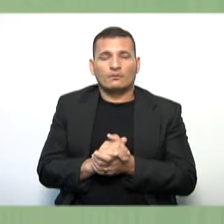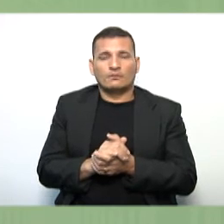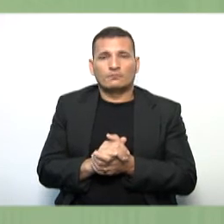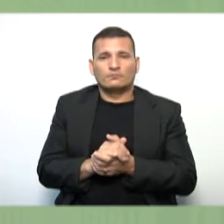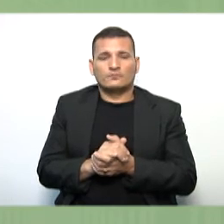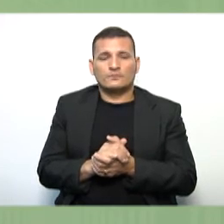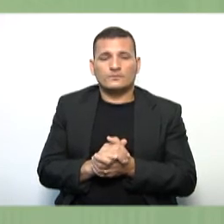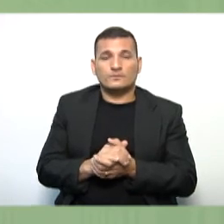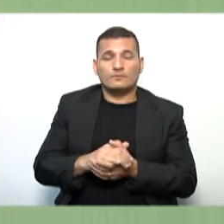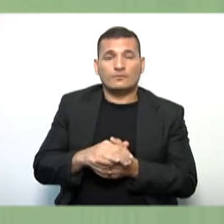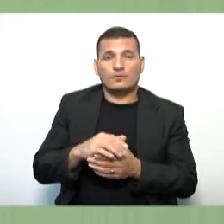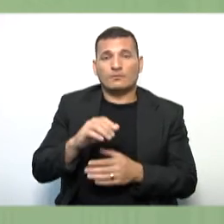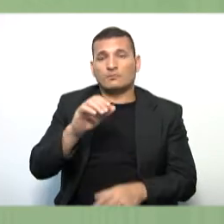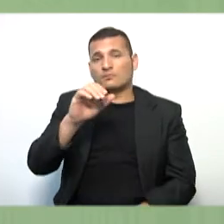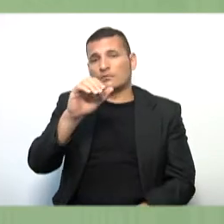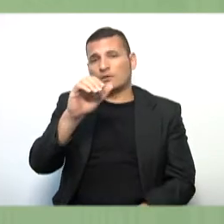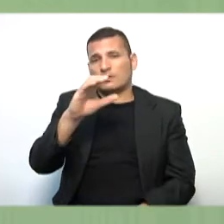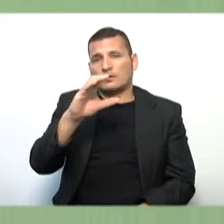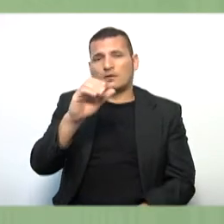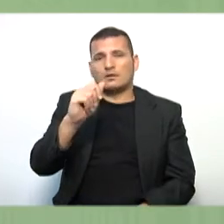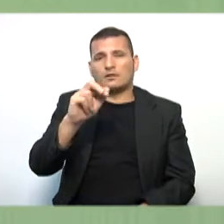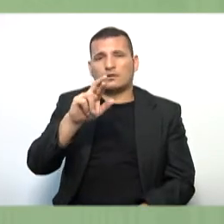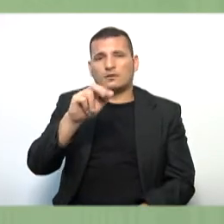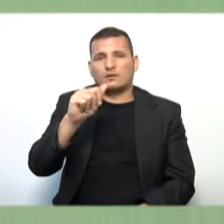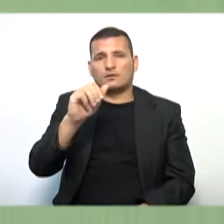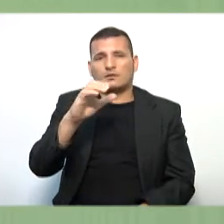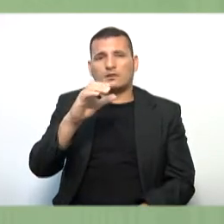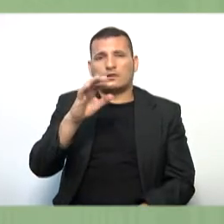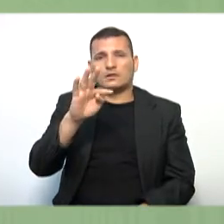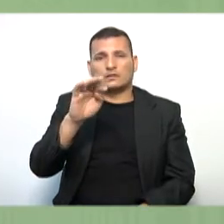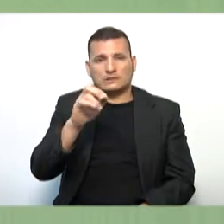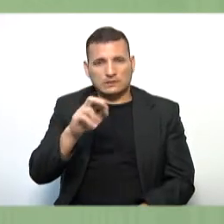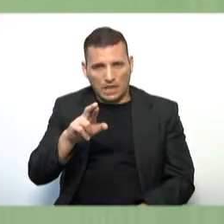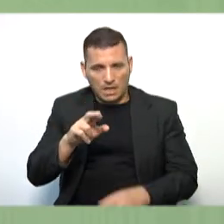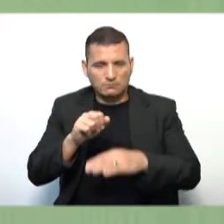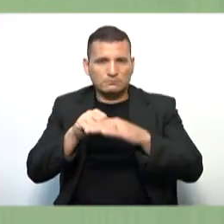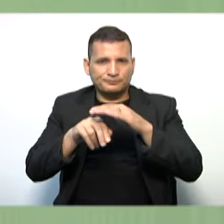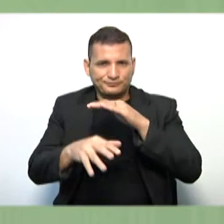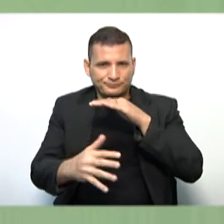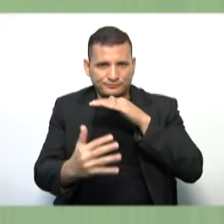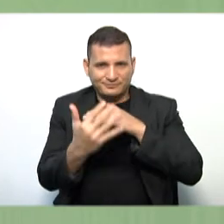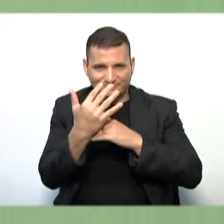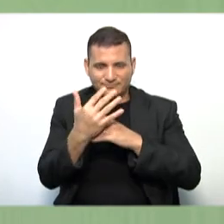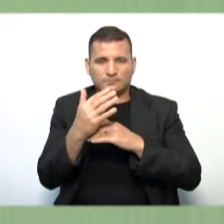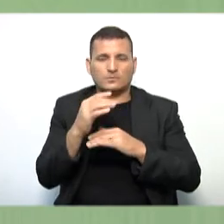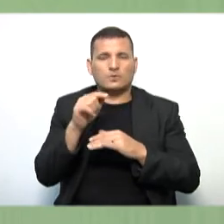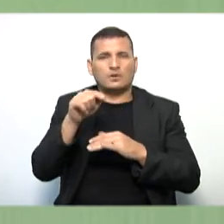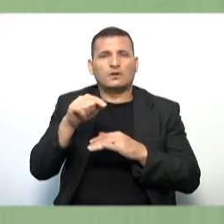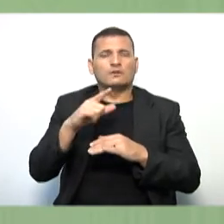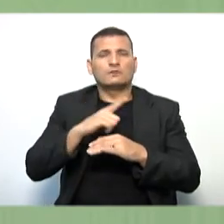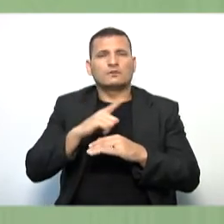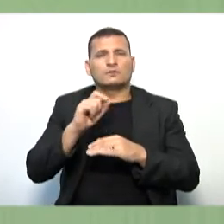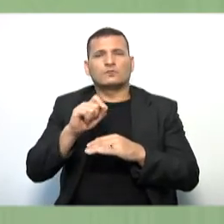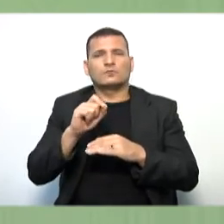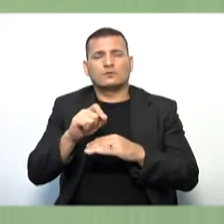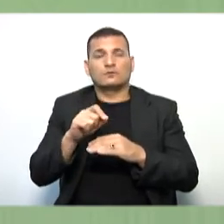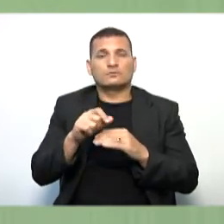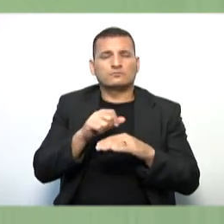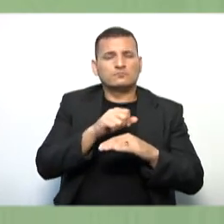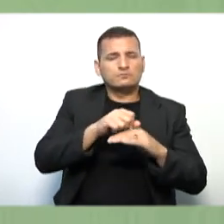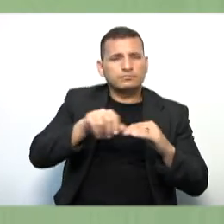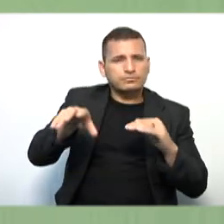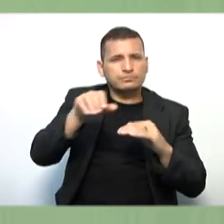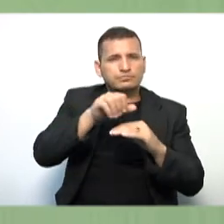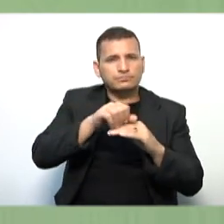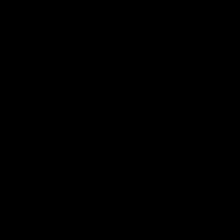ele opera esses fluxos de caractere, ou seja, ele está mandando caracteres para o nosso sistema. Ele